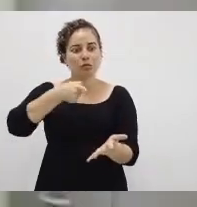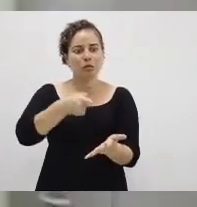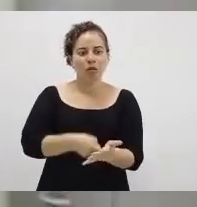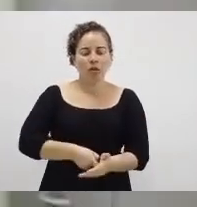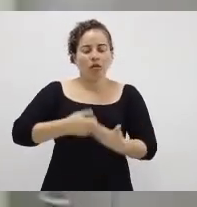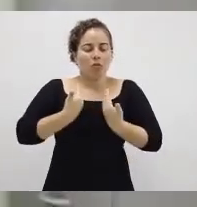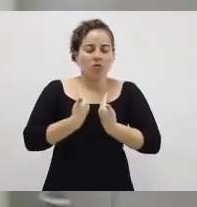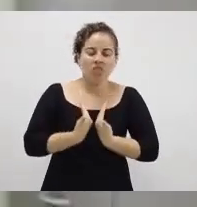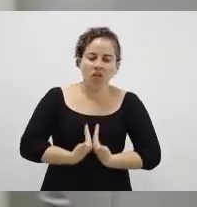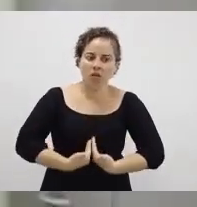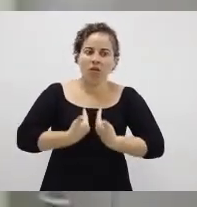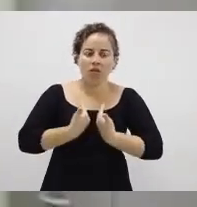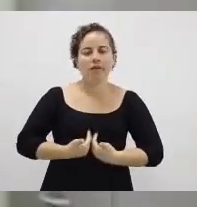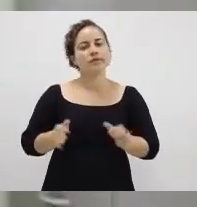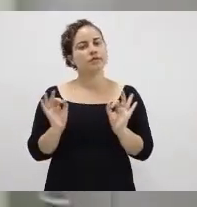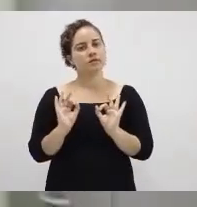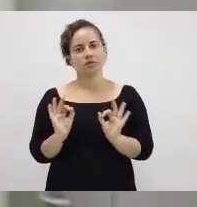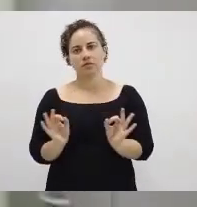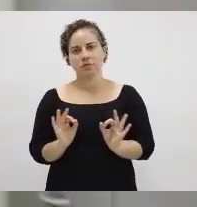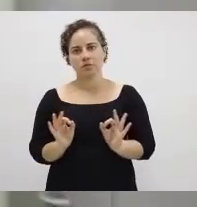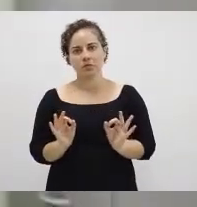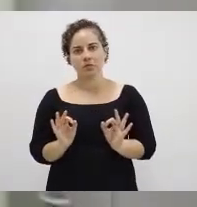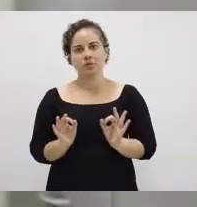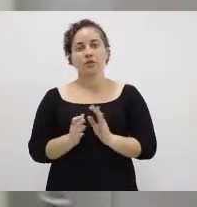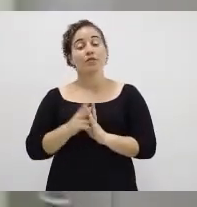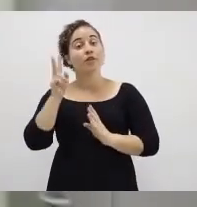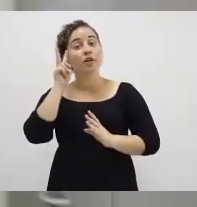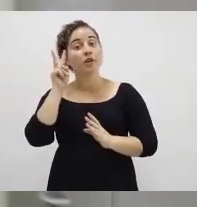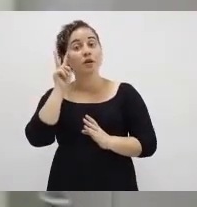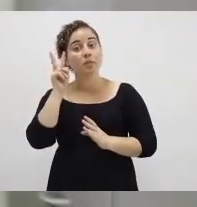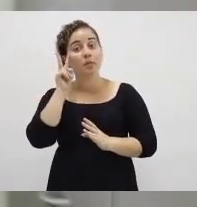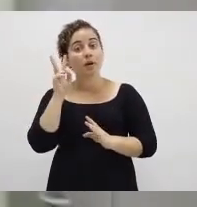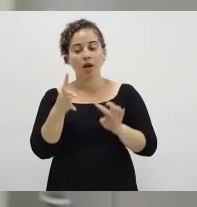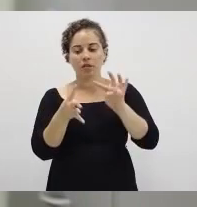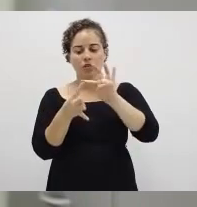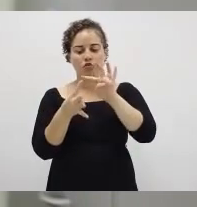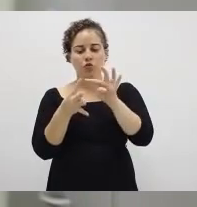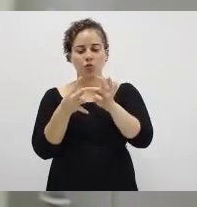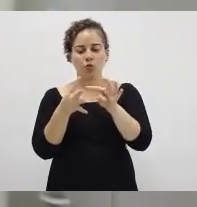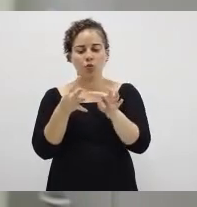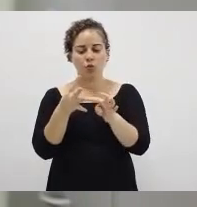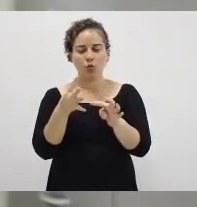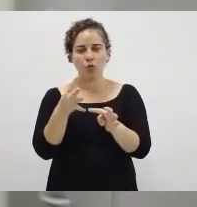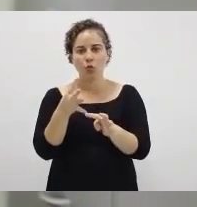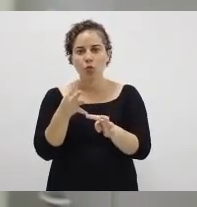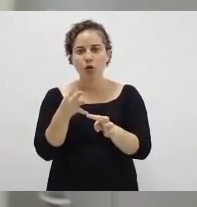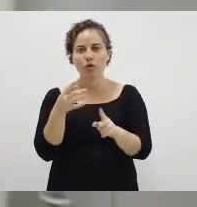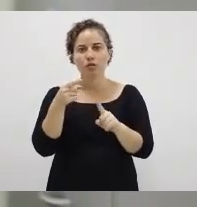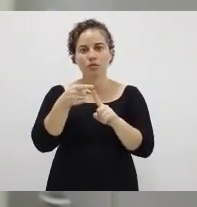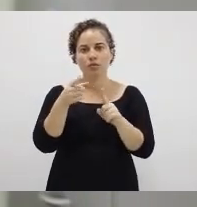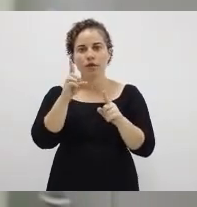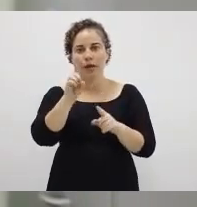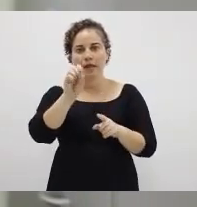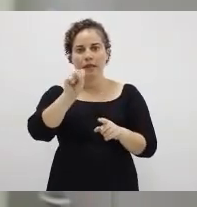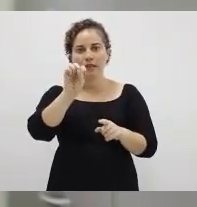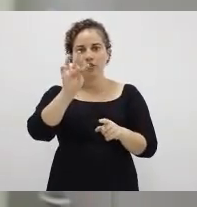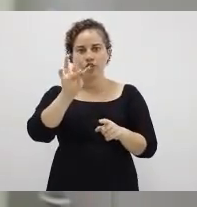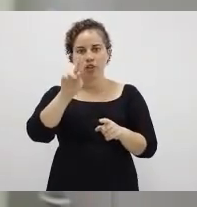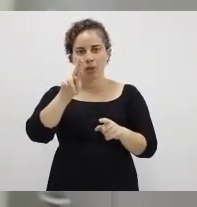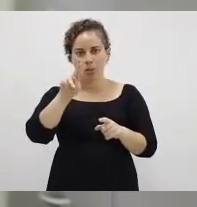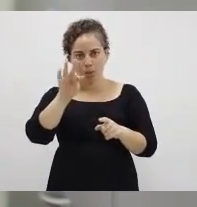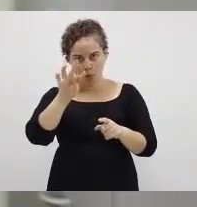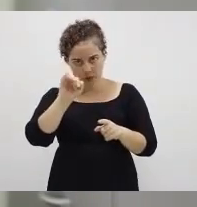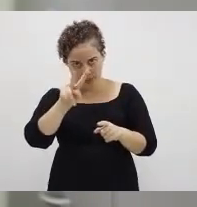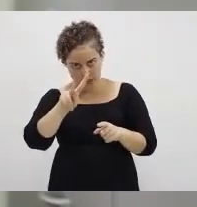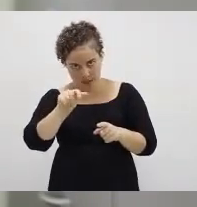quando se falar em governo, a gente vai lembrar das 4 funções. Função distributiva, tirar